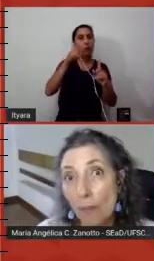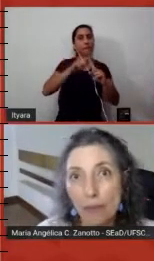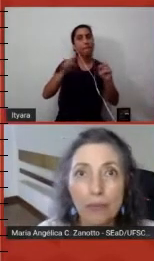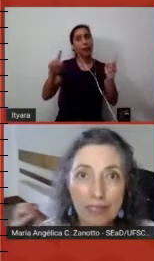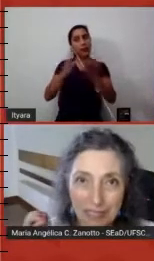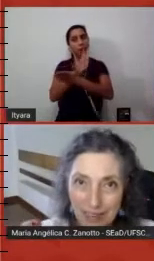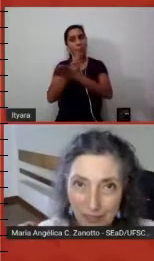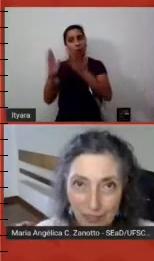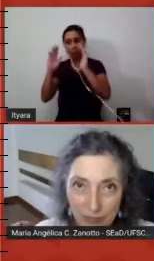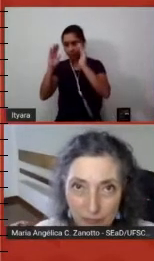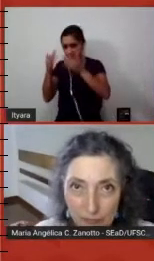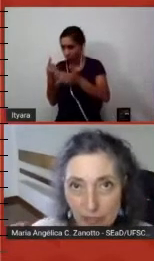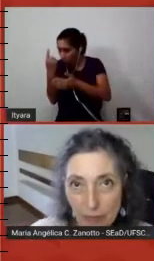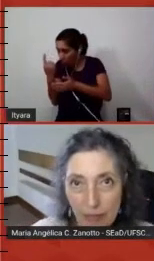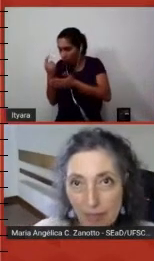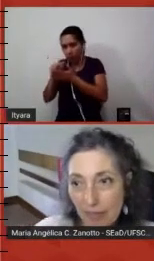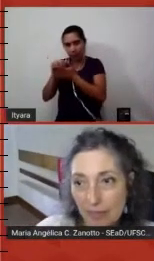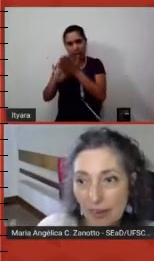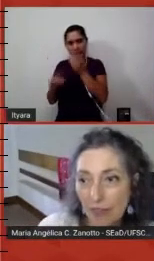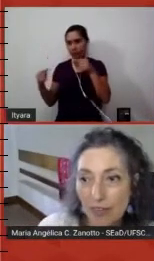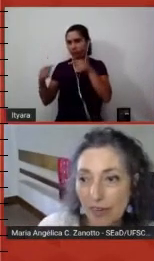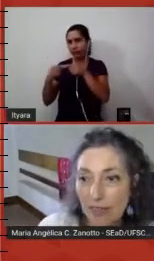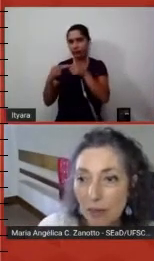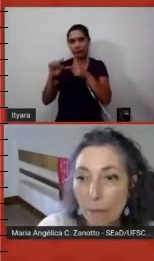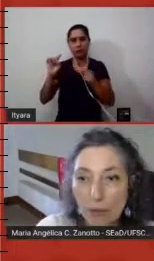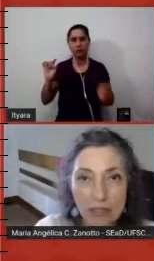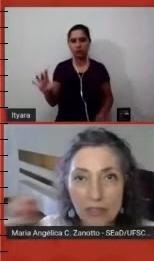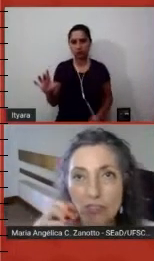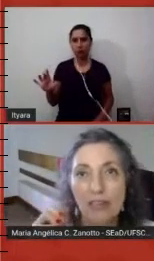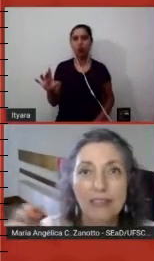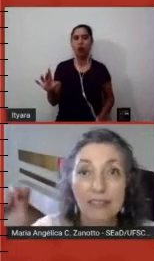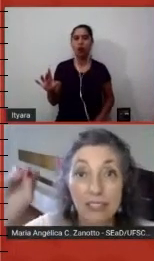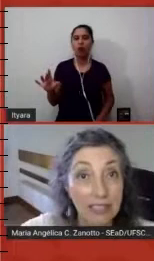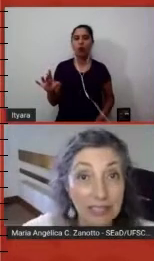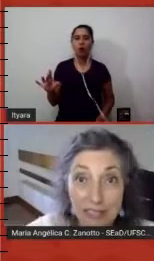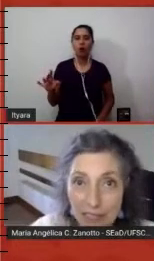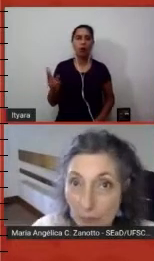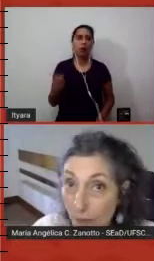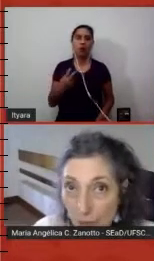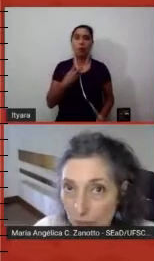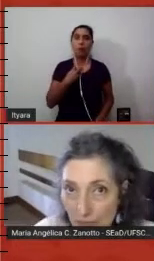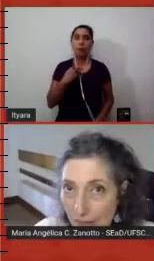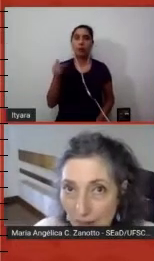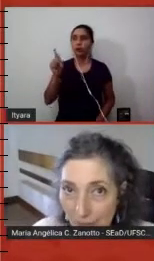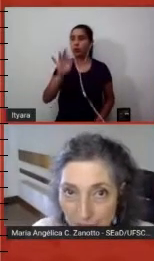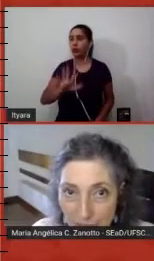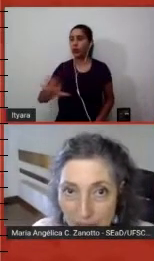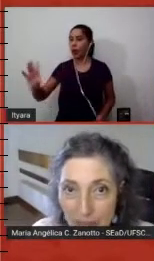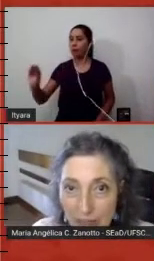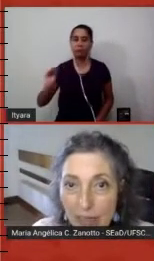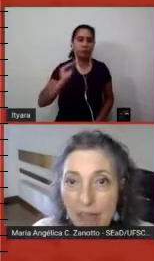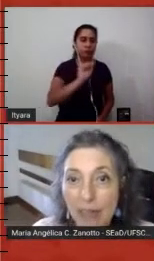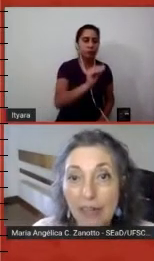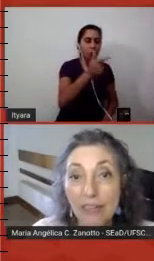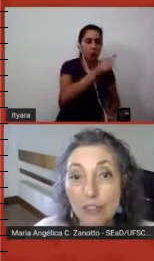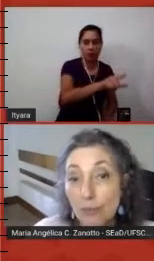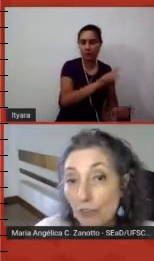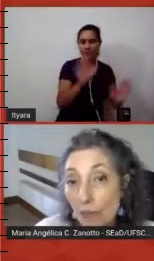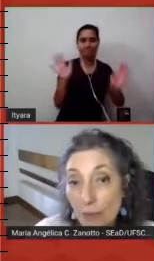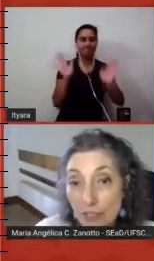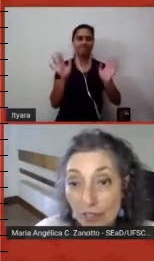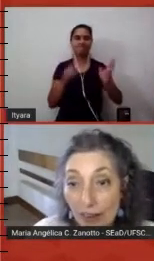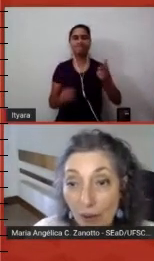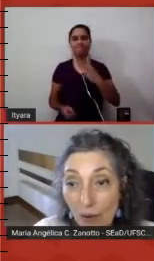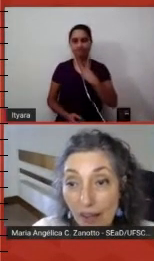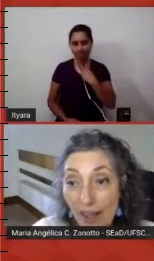específicas só para uma tarefa, né? Para aquela tarefa, e ela não pode ser generalizada para outras tarefas, né? De